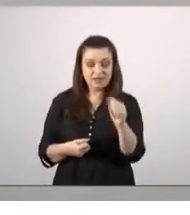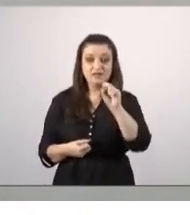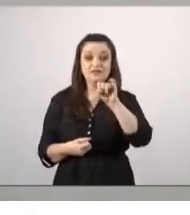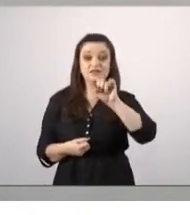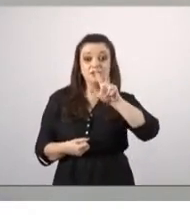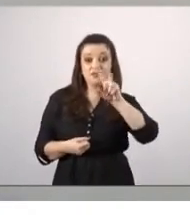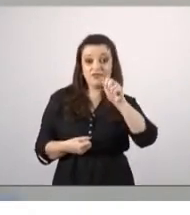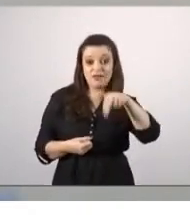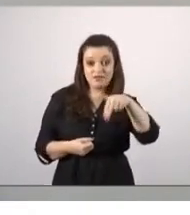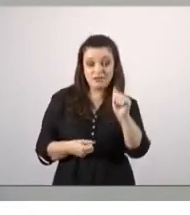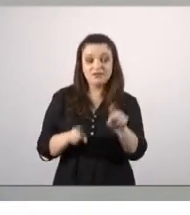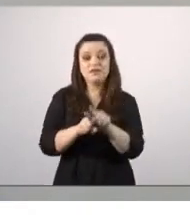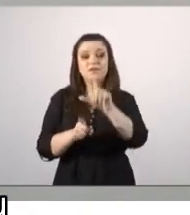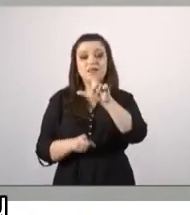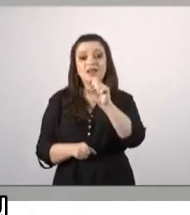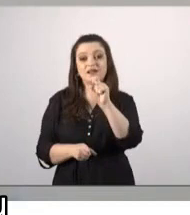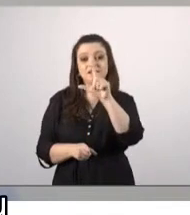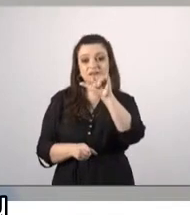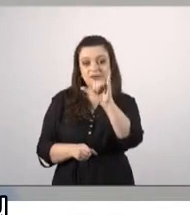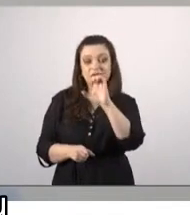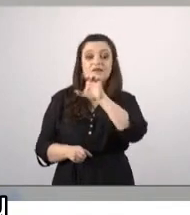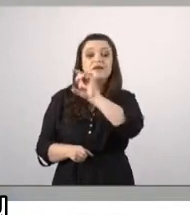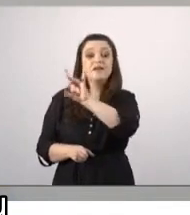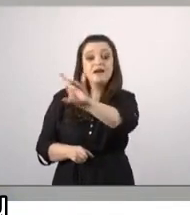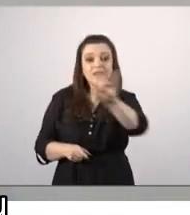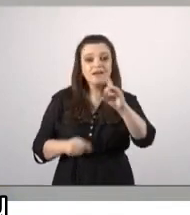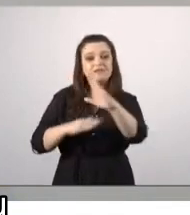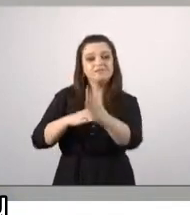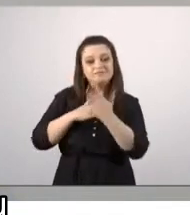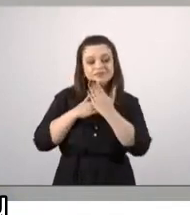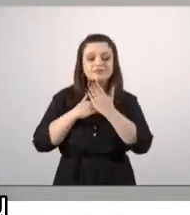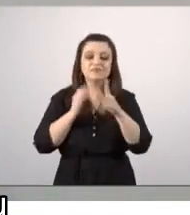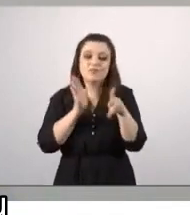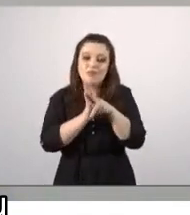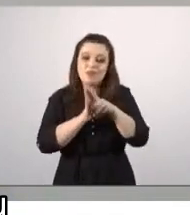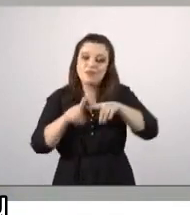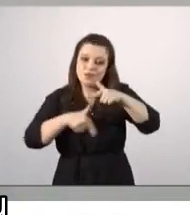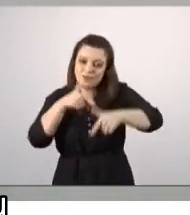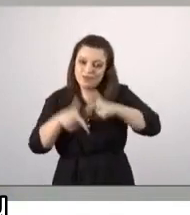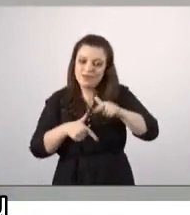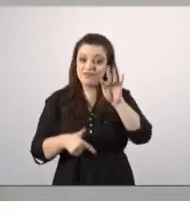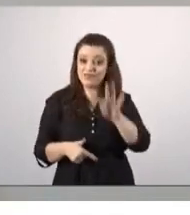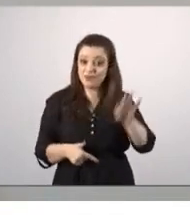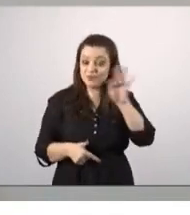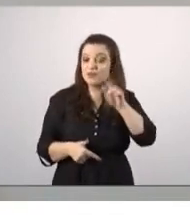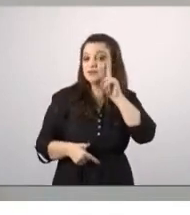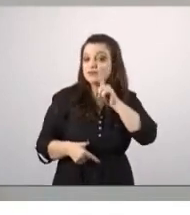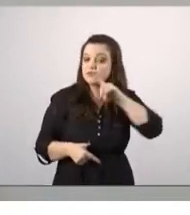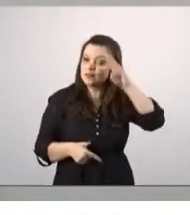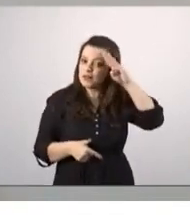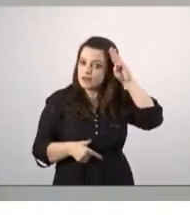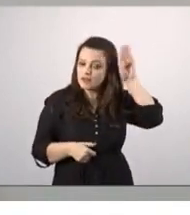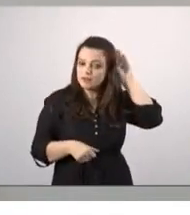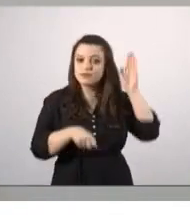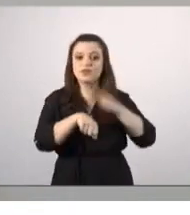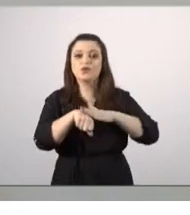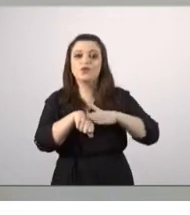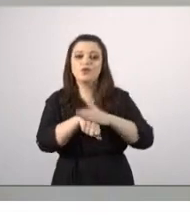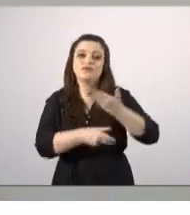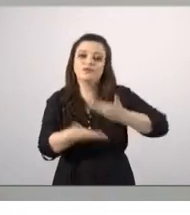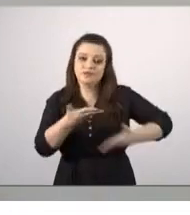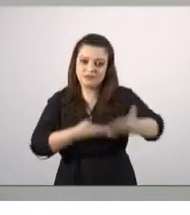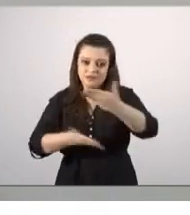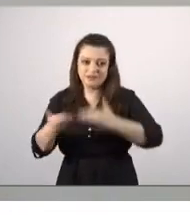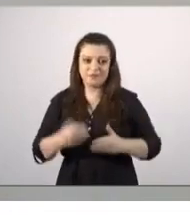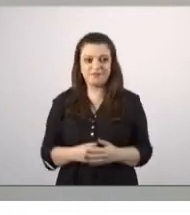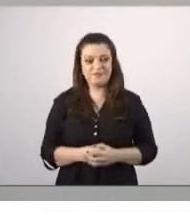ouvirem o que cada aluno tem a dizer, pois com certeza sentimos a diferença depois de falarmos com vocês sobre o assunto que for.